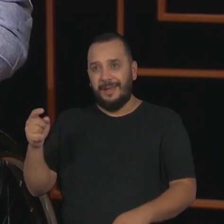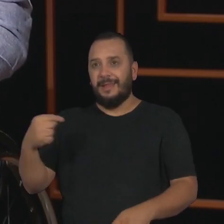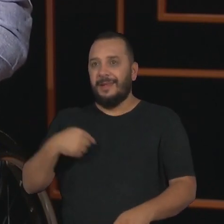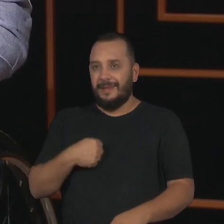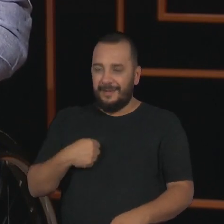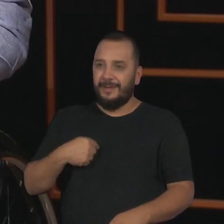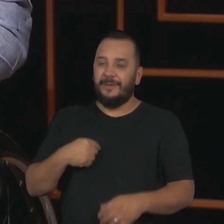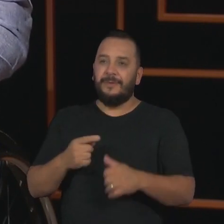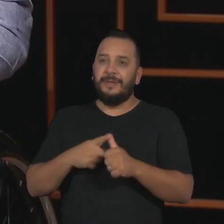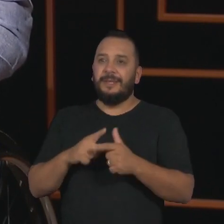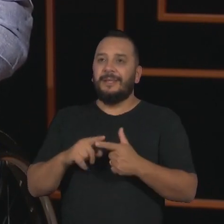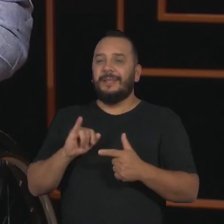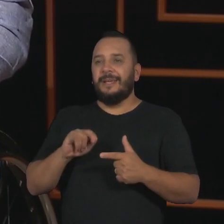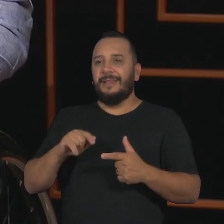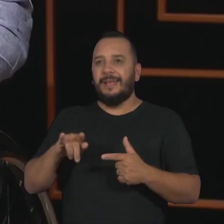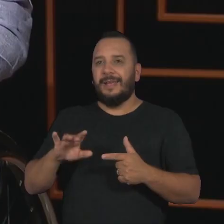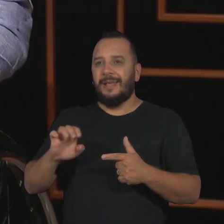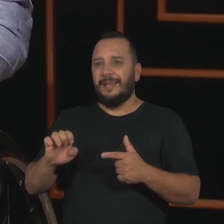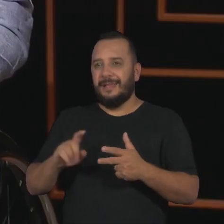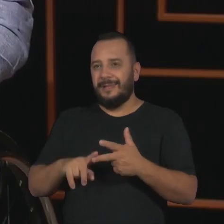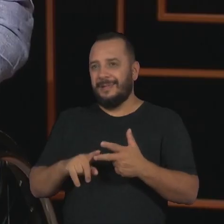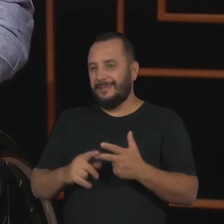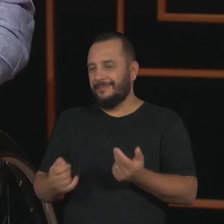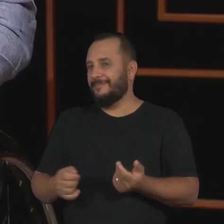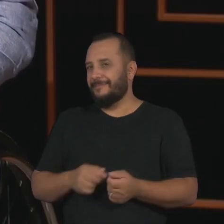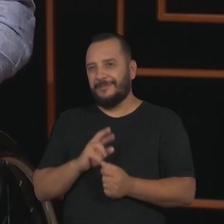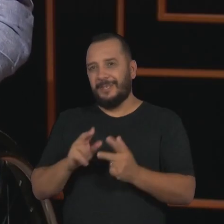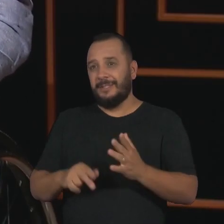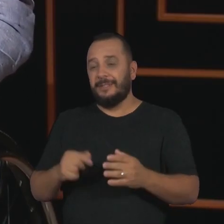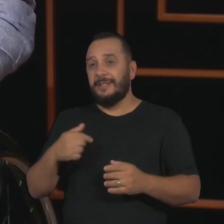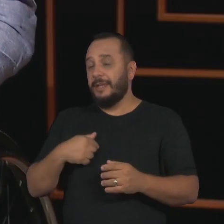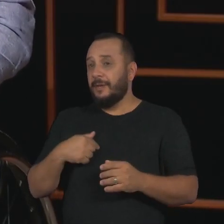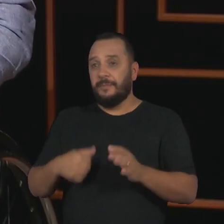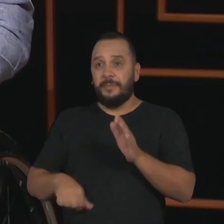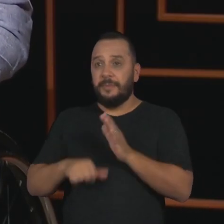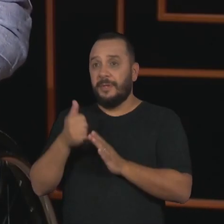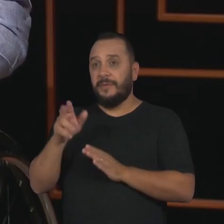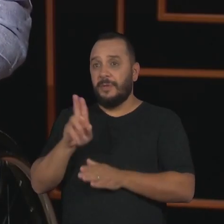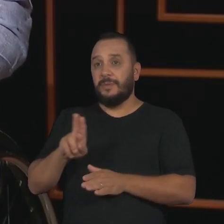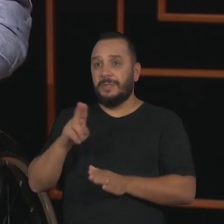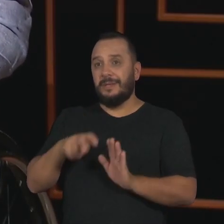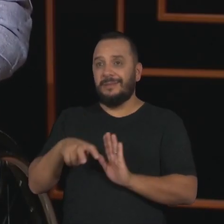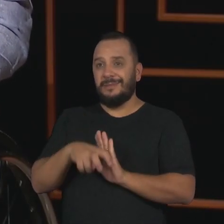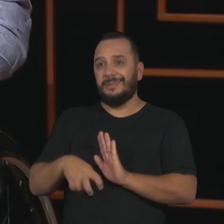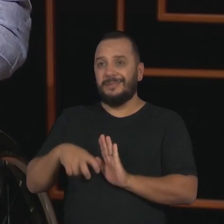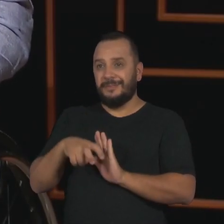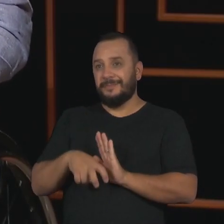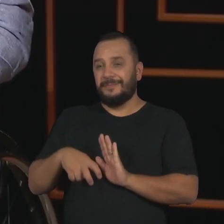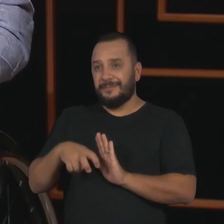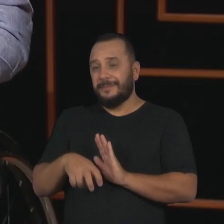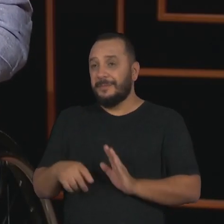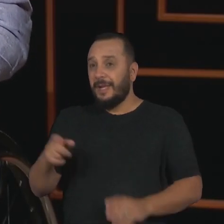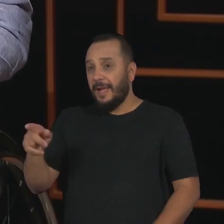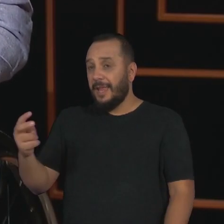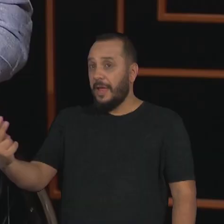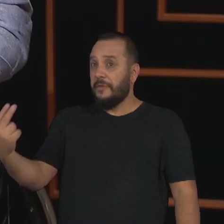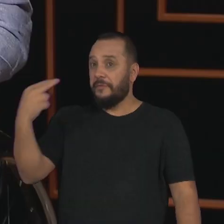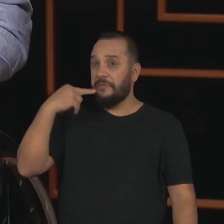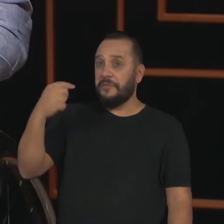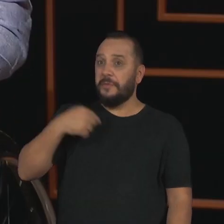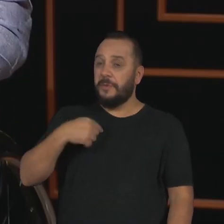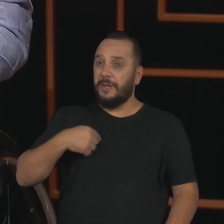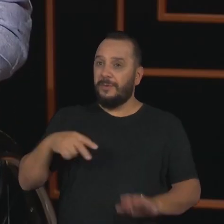o Ianelli e tal, e foi uma das primeiras vezes que eu estava usando cadeira de rodas. E ela me vê com a